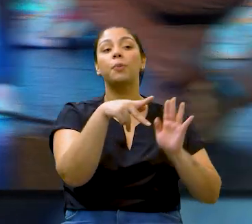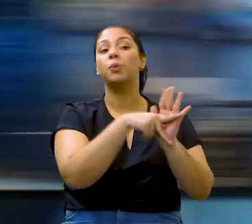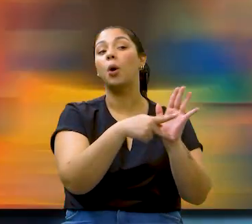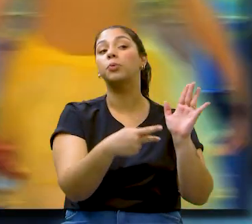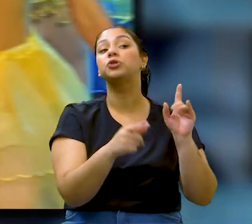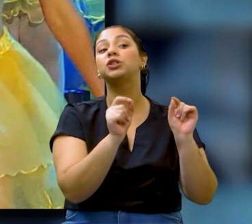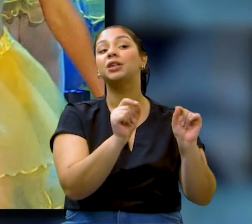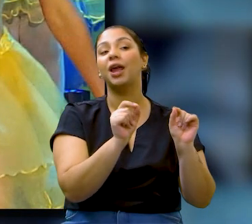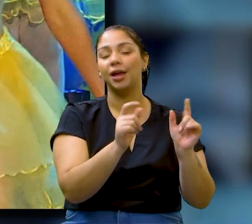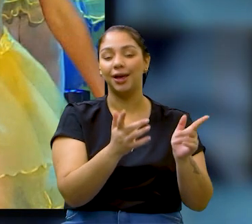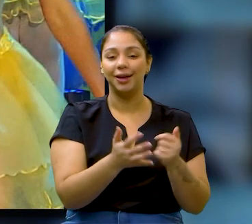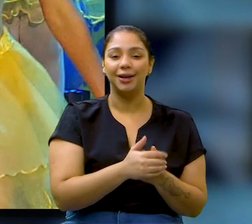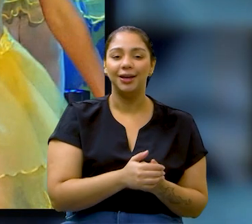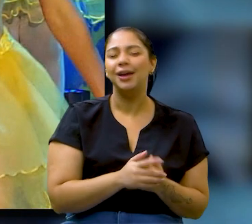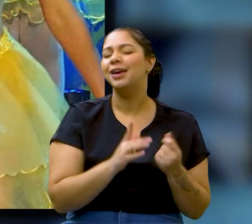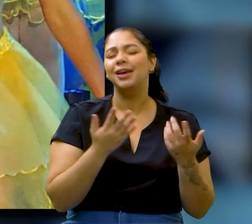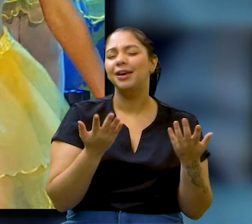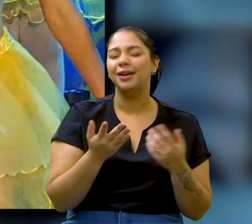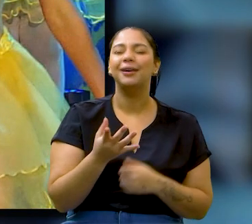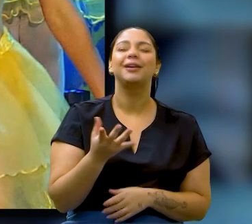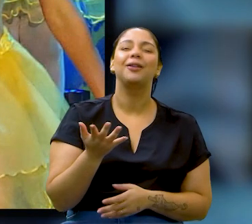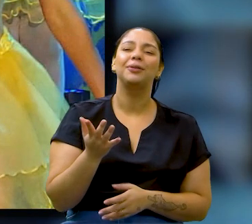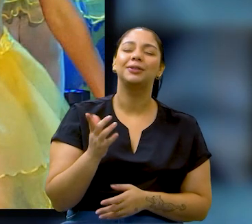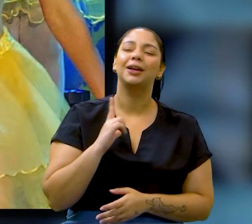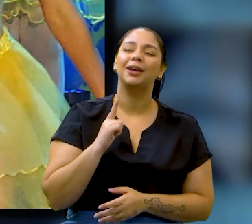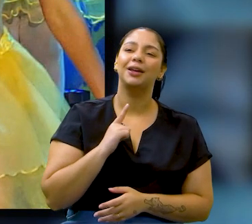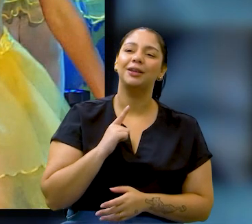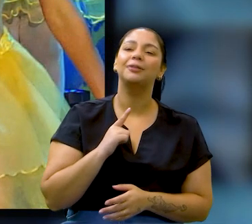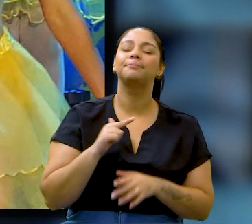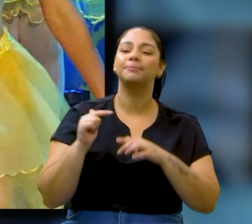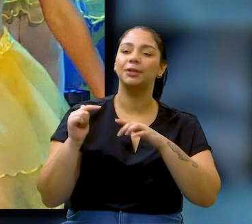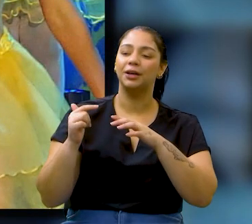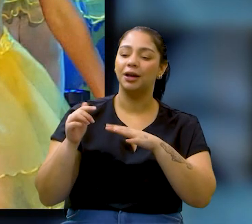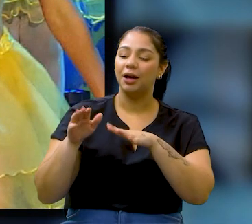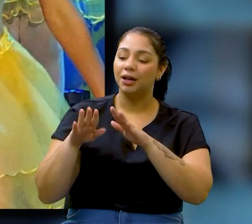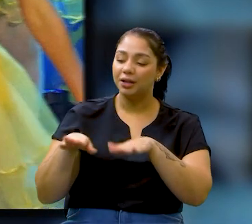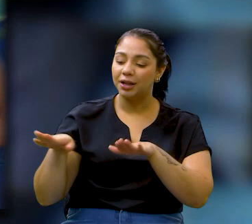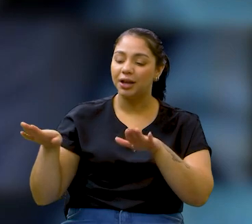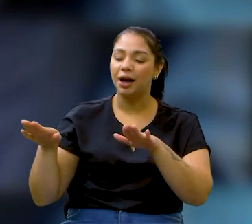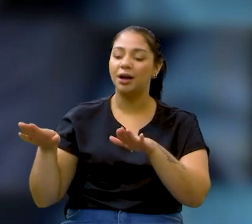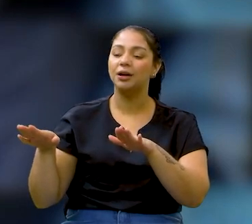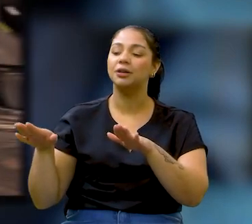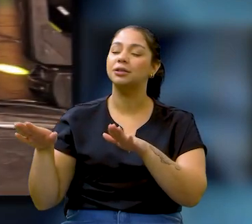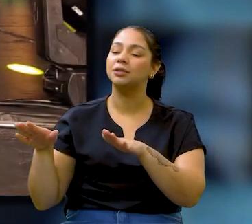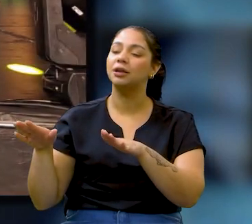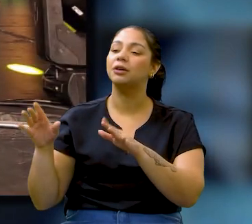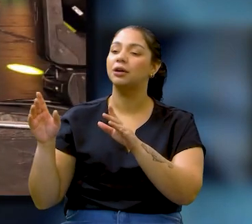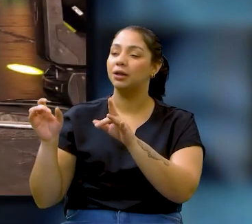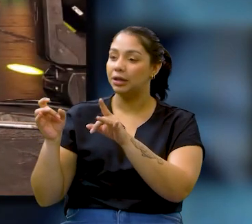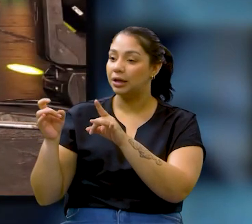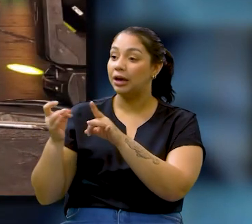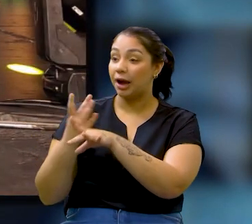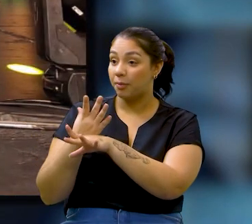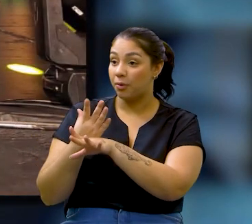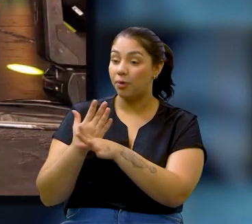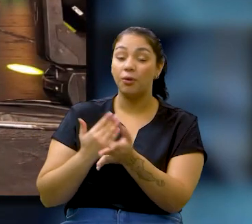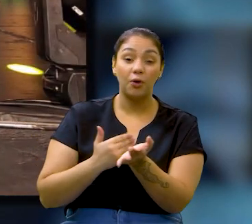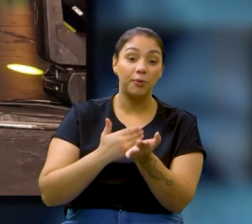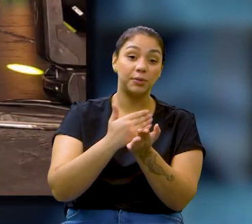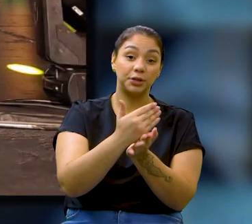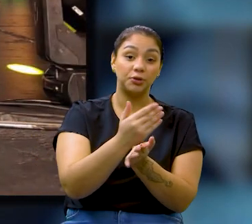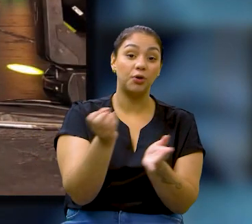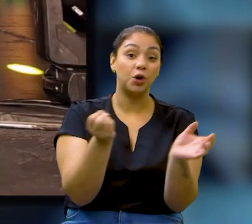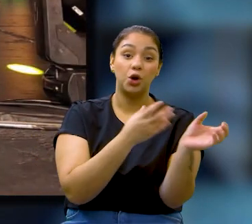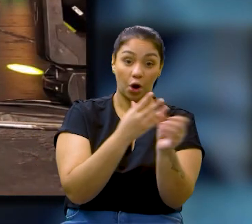uma lacuna. A gente percebeu a criança saindo do serviço de convivência e entrando no Novos Rumos, ela entrava